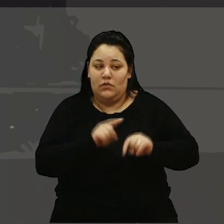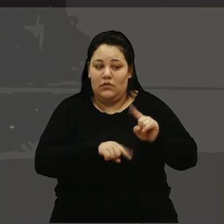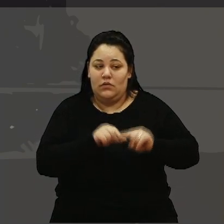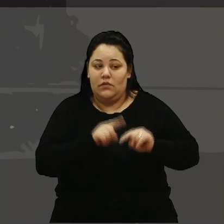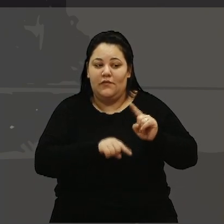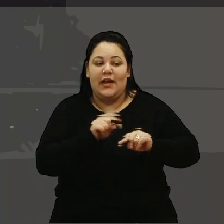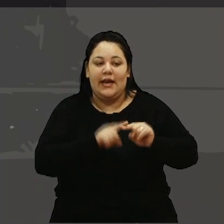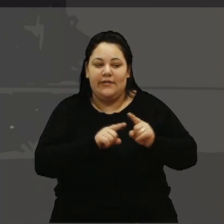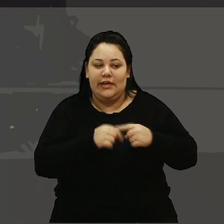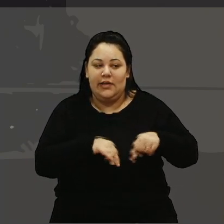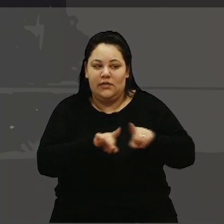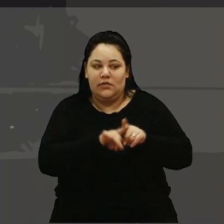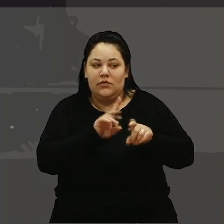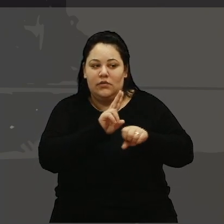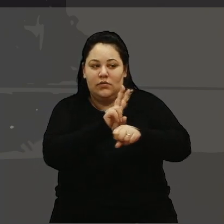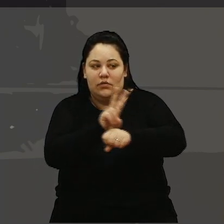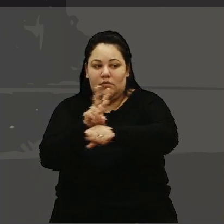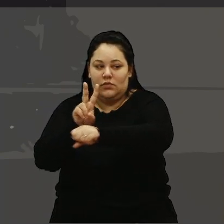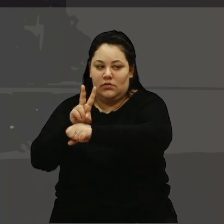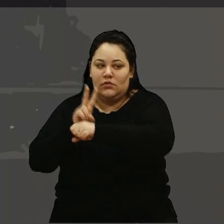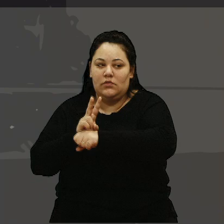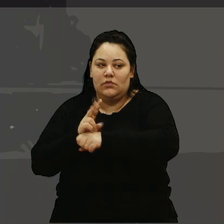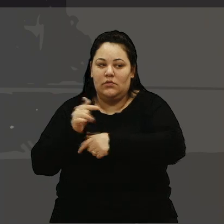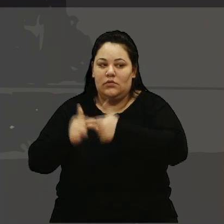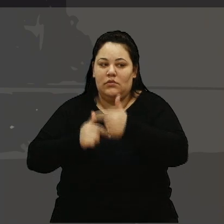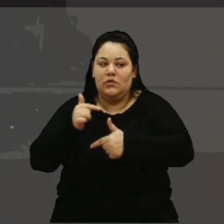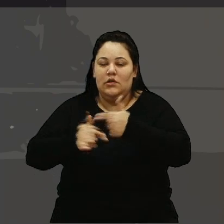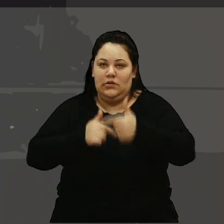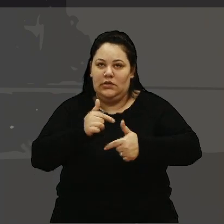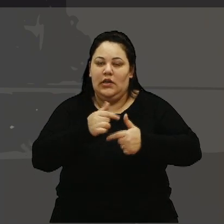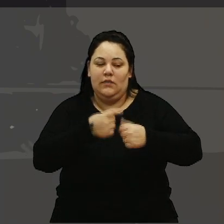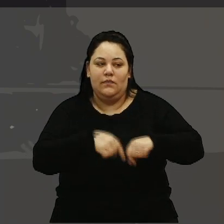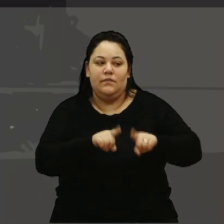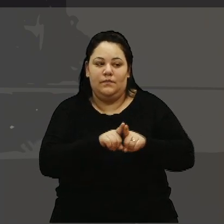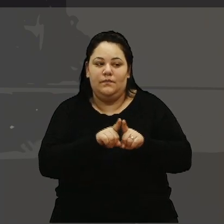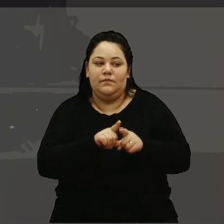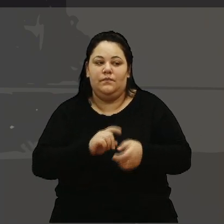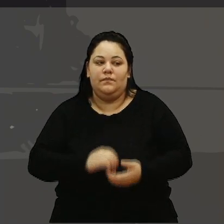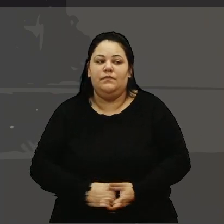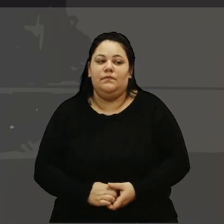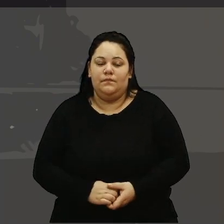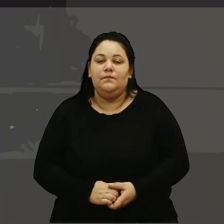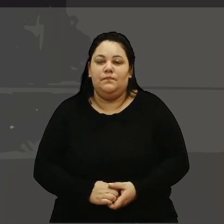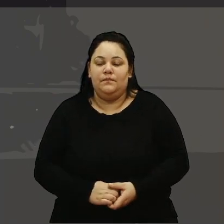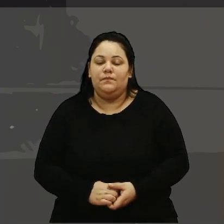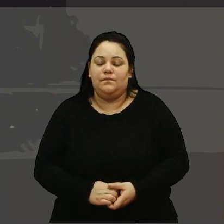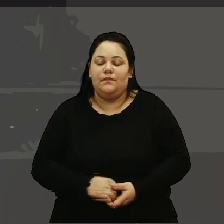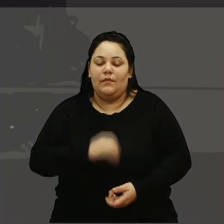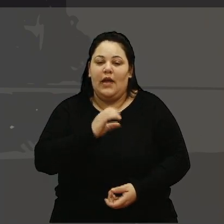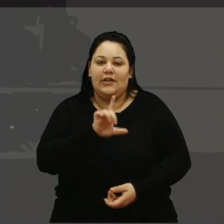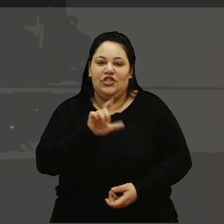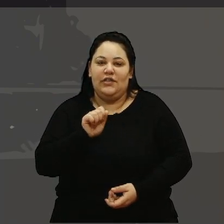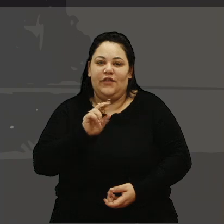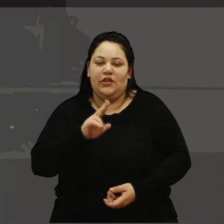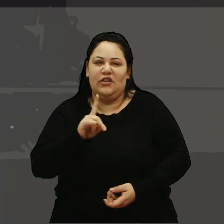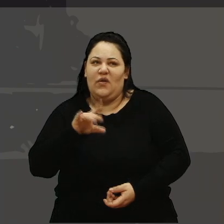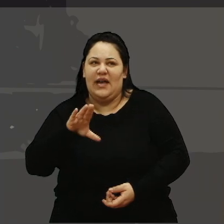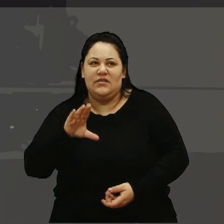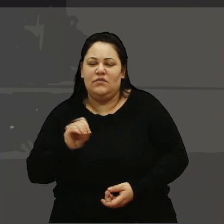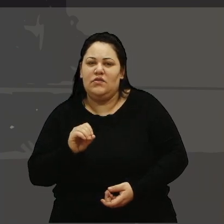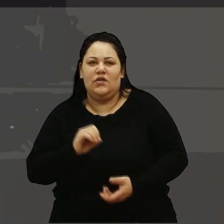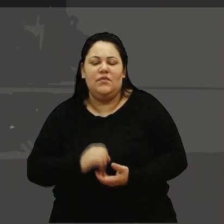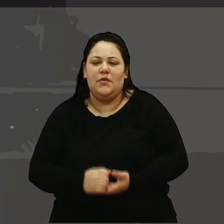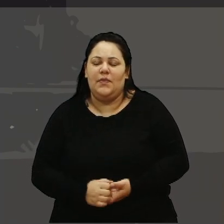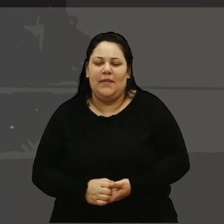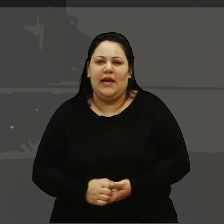cuidam, que trabalham com a questão do transtorno espectro autista, principalmente a Cláudia nos falou